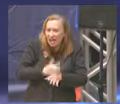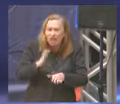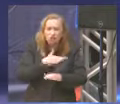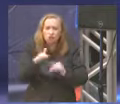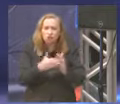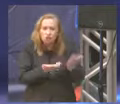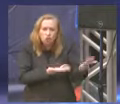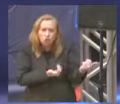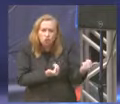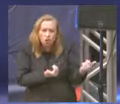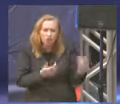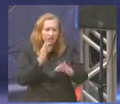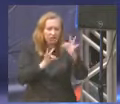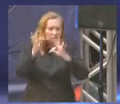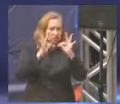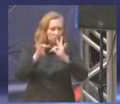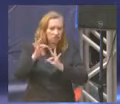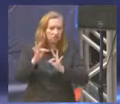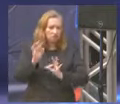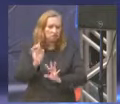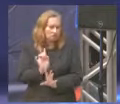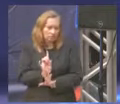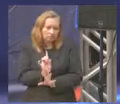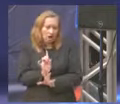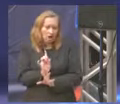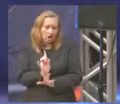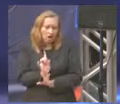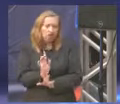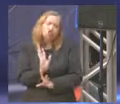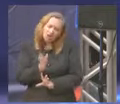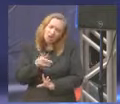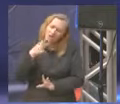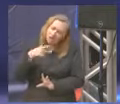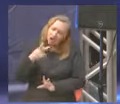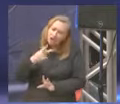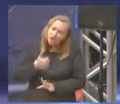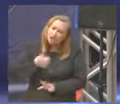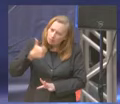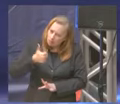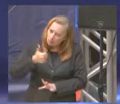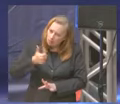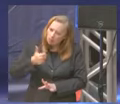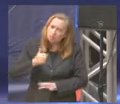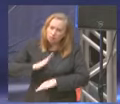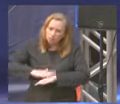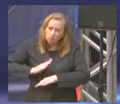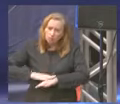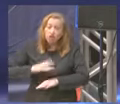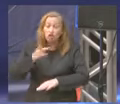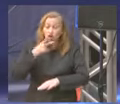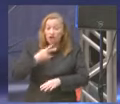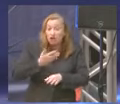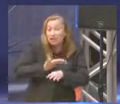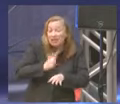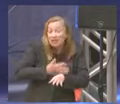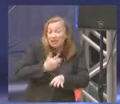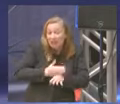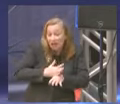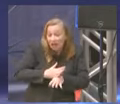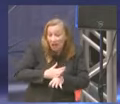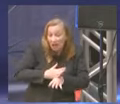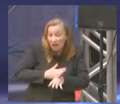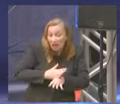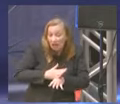em tecnologia. Treinar todos os jovens de tecnologia, eu já falei no meu primeiro parágrafo. Estou falando de treinar o resto